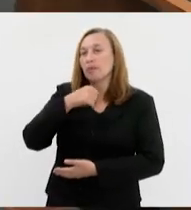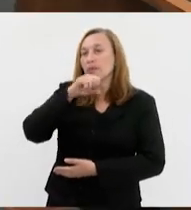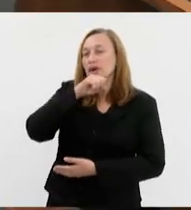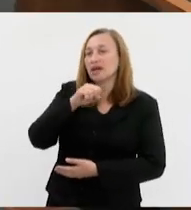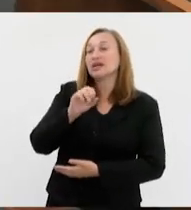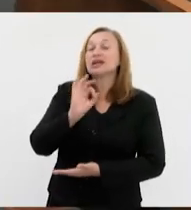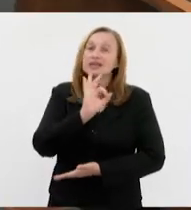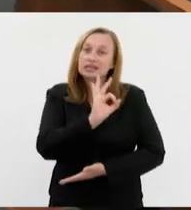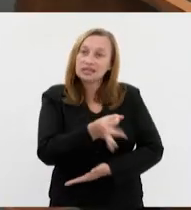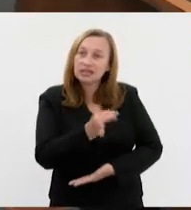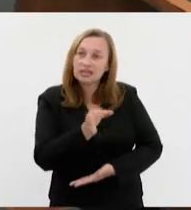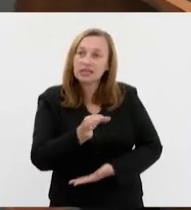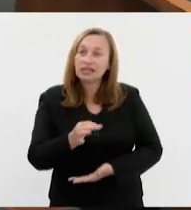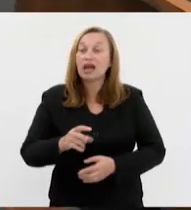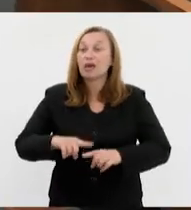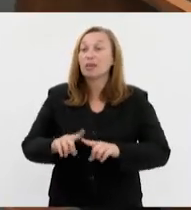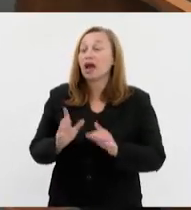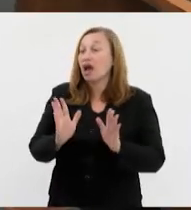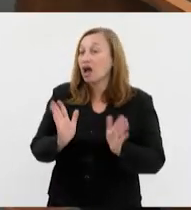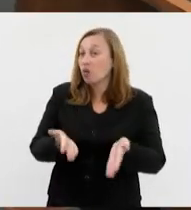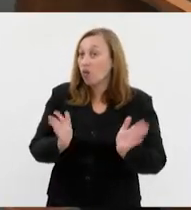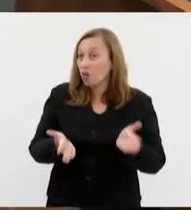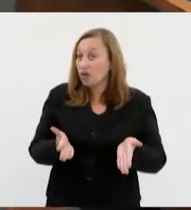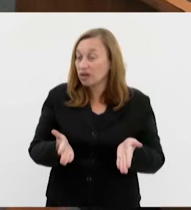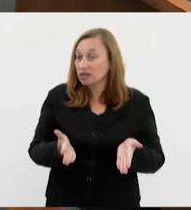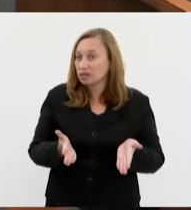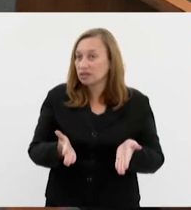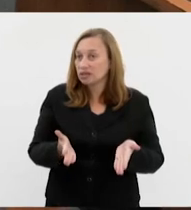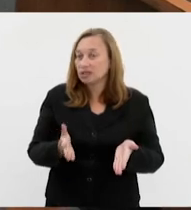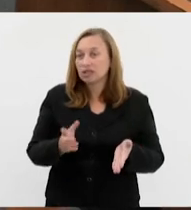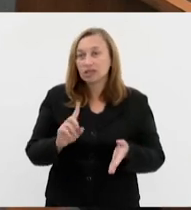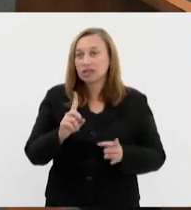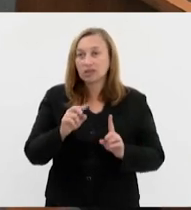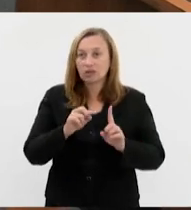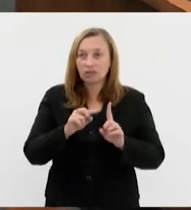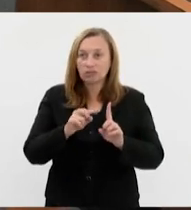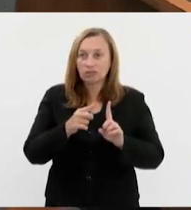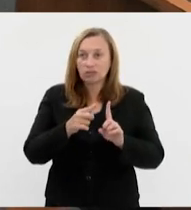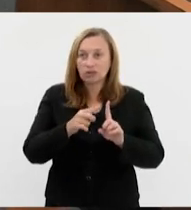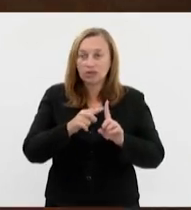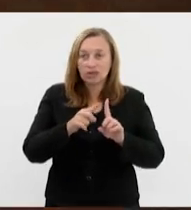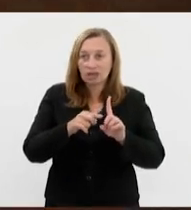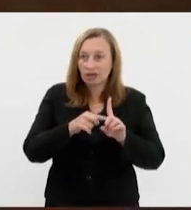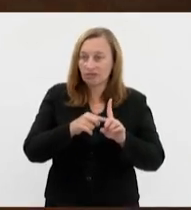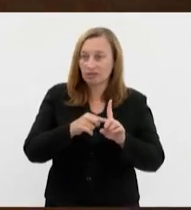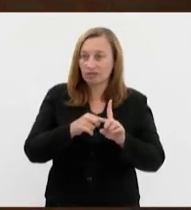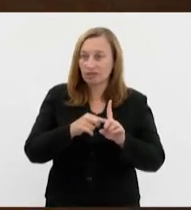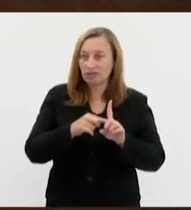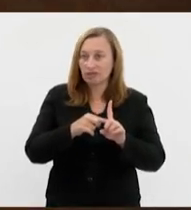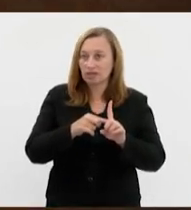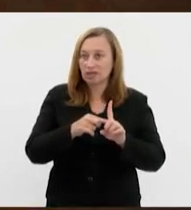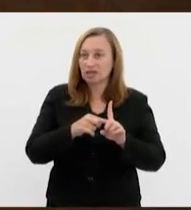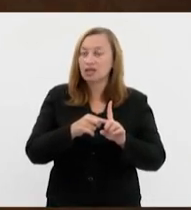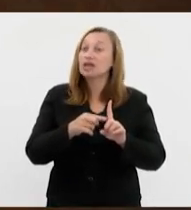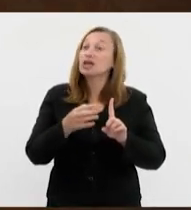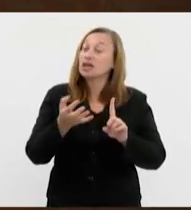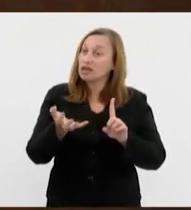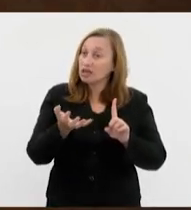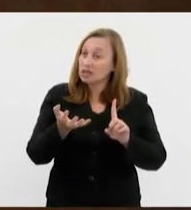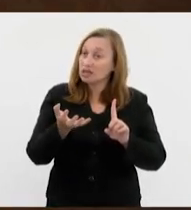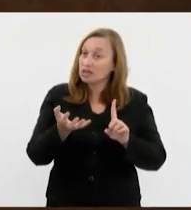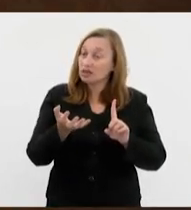criança. Agora, aqueles que não engravidam e que serão beneficiados,